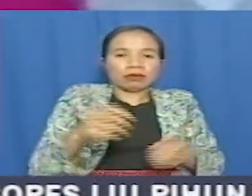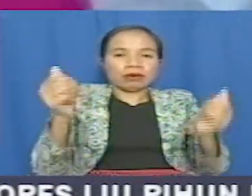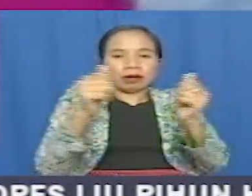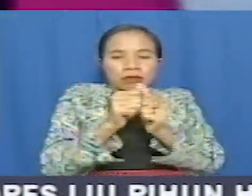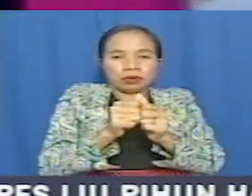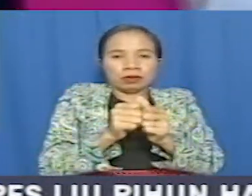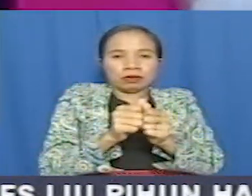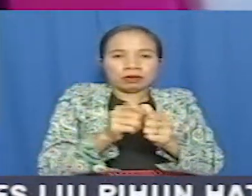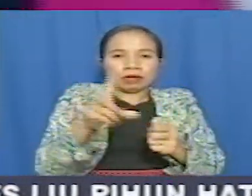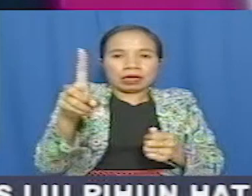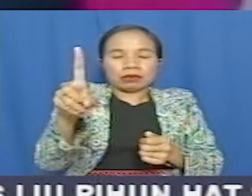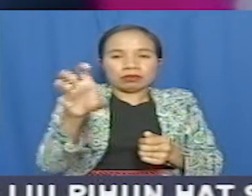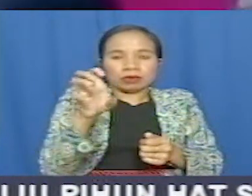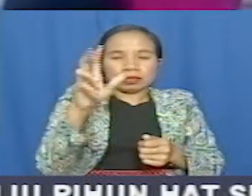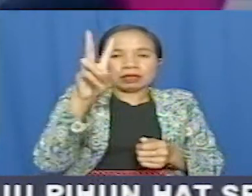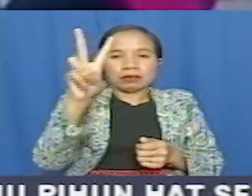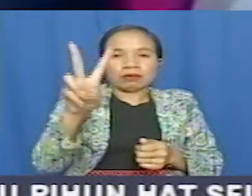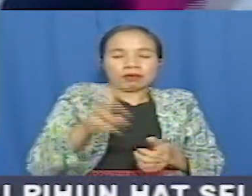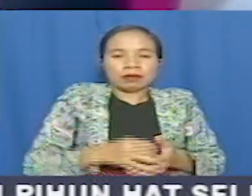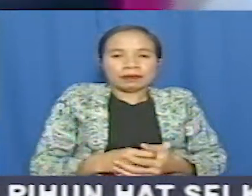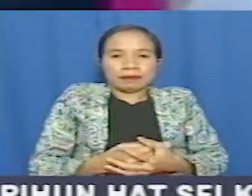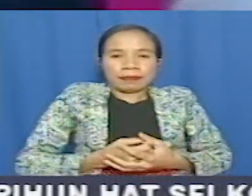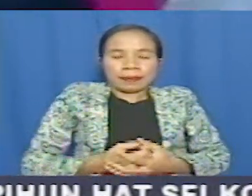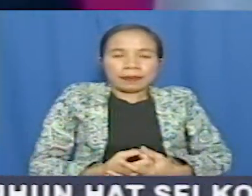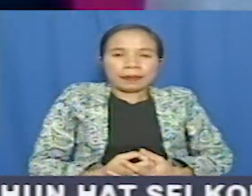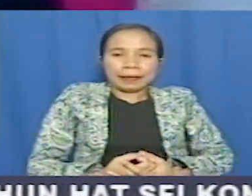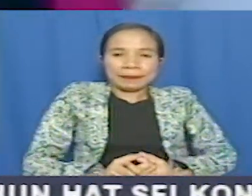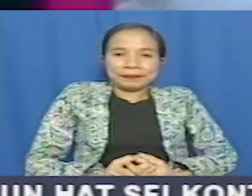hamutuk nain atus ida rua. Equipa cobertura, Bertetelli.